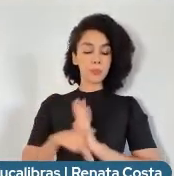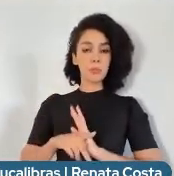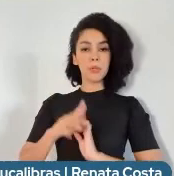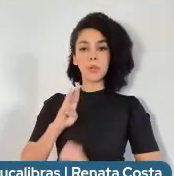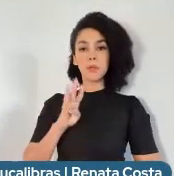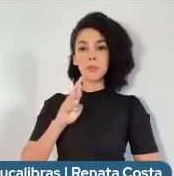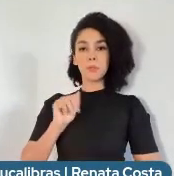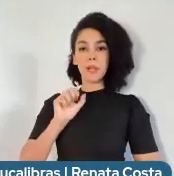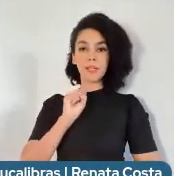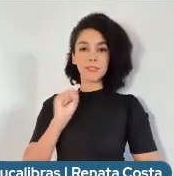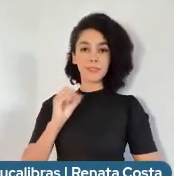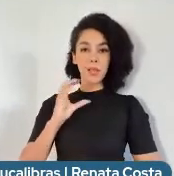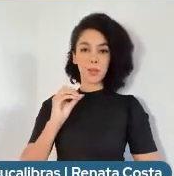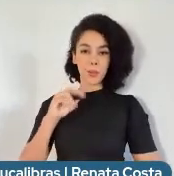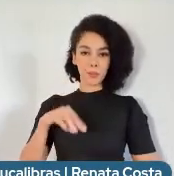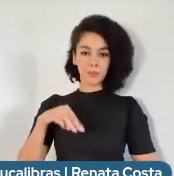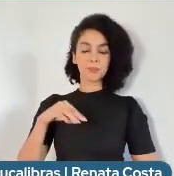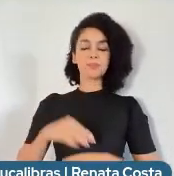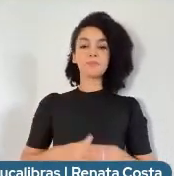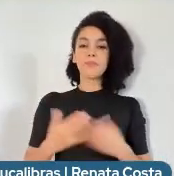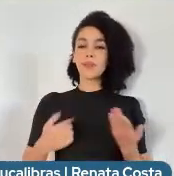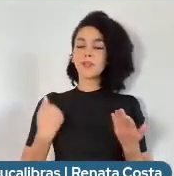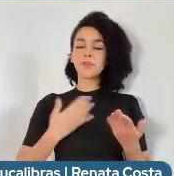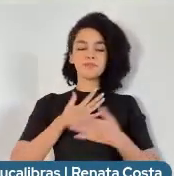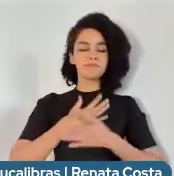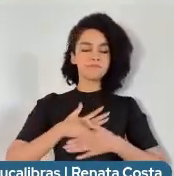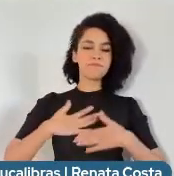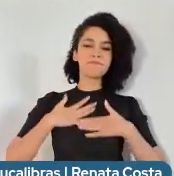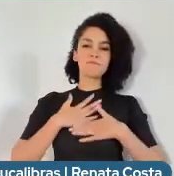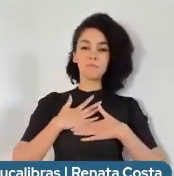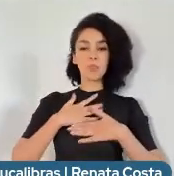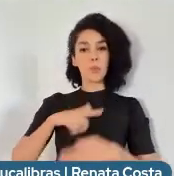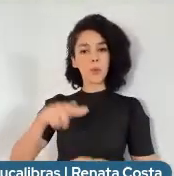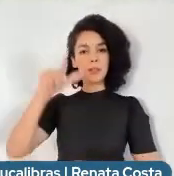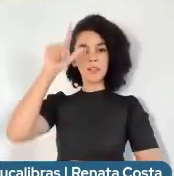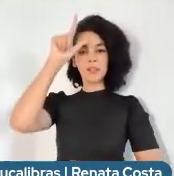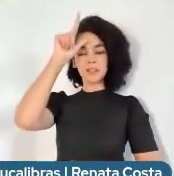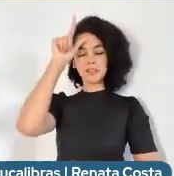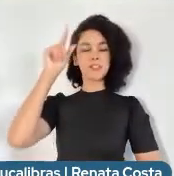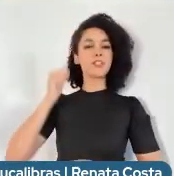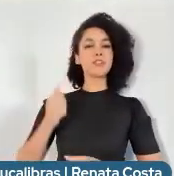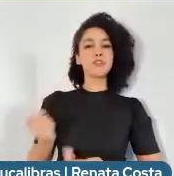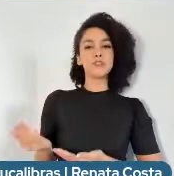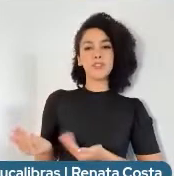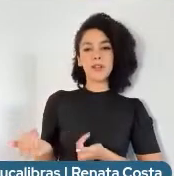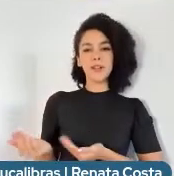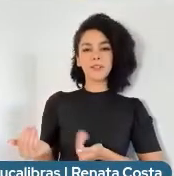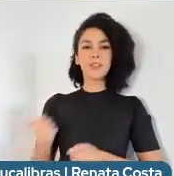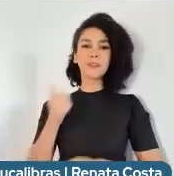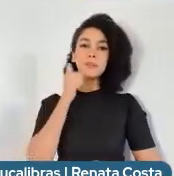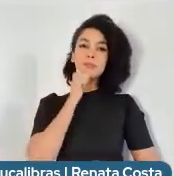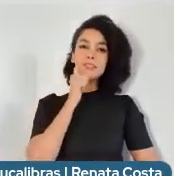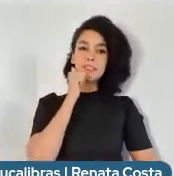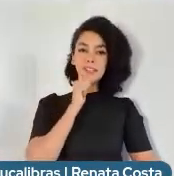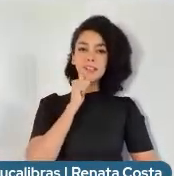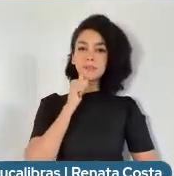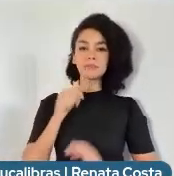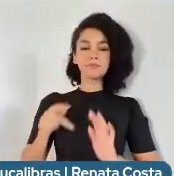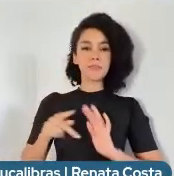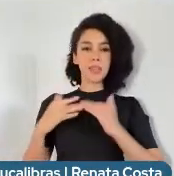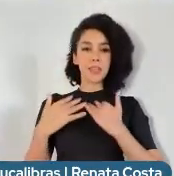tem o prazer de estar recebendo uma liderança jovem, mulher, na Câmara Municipal. Na